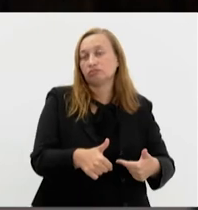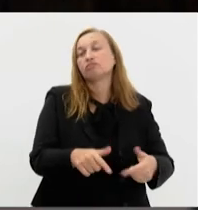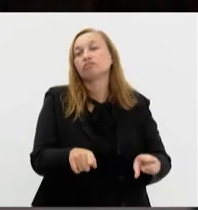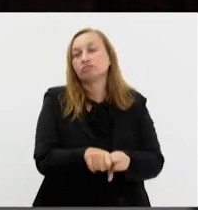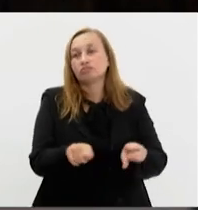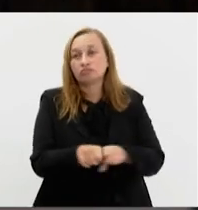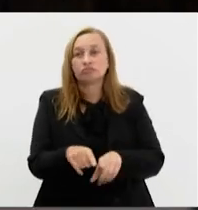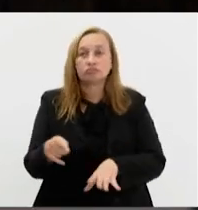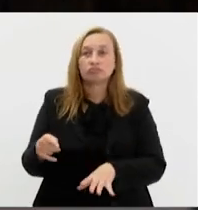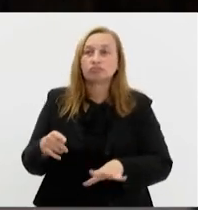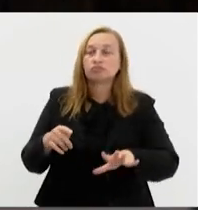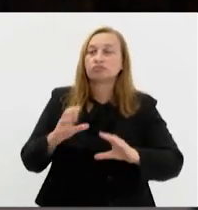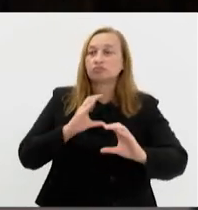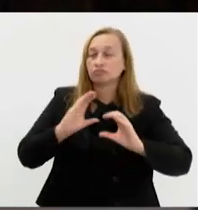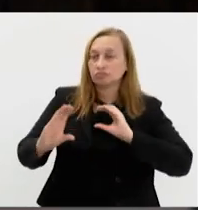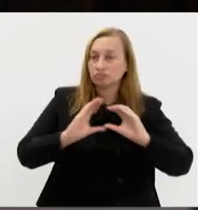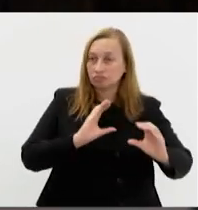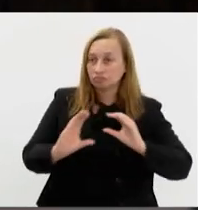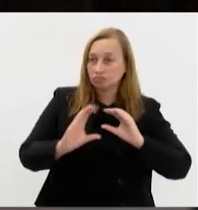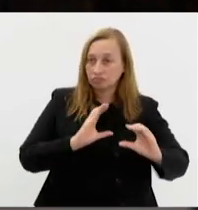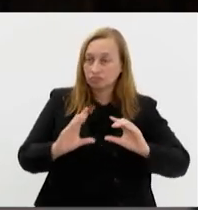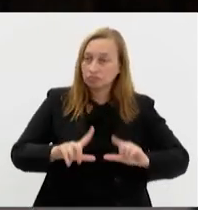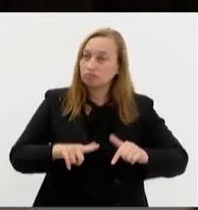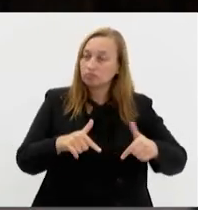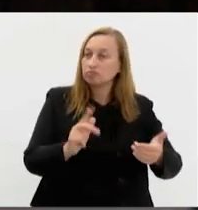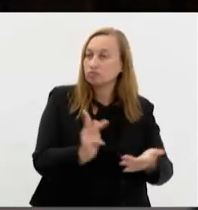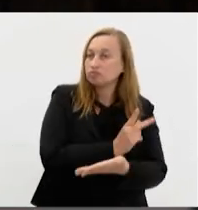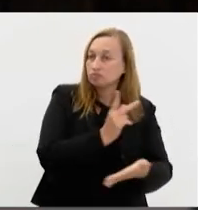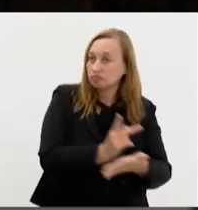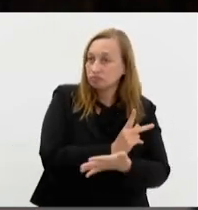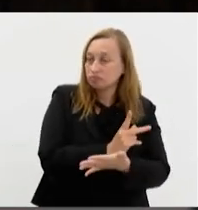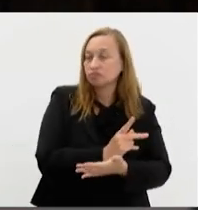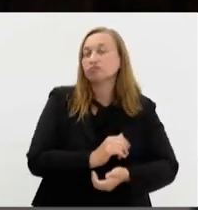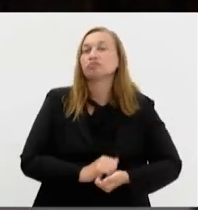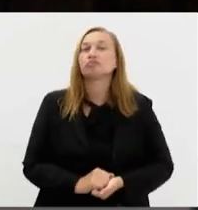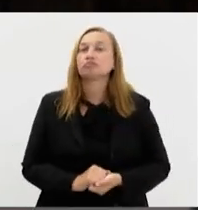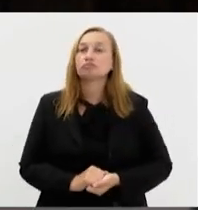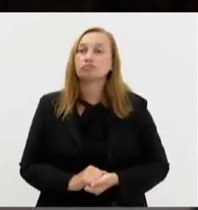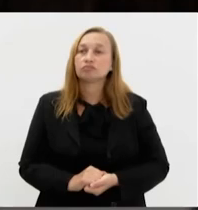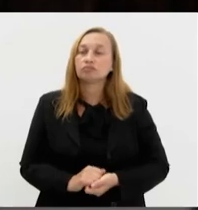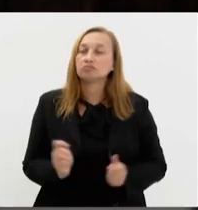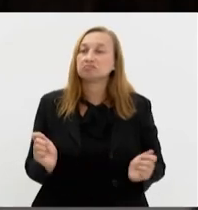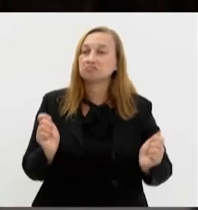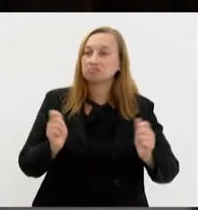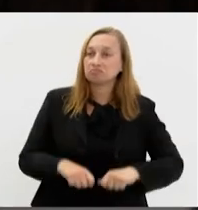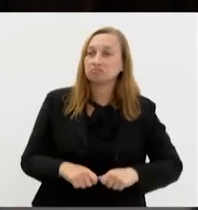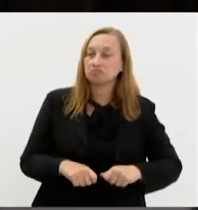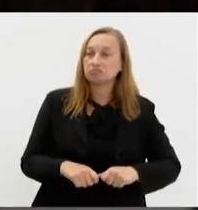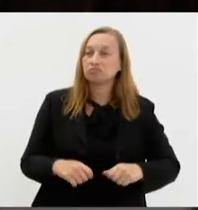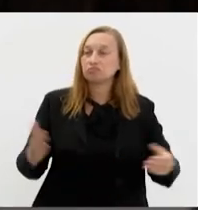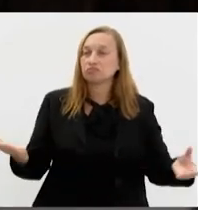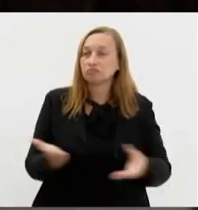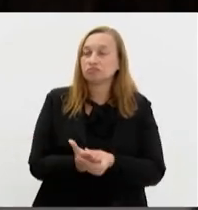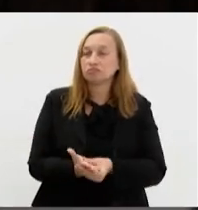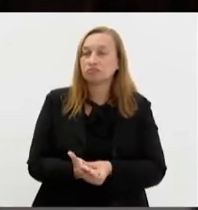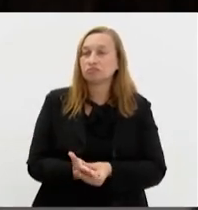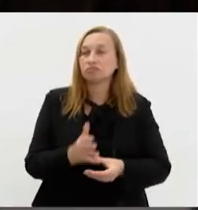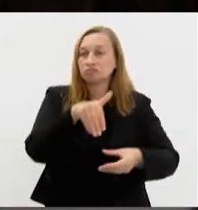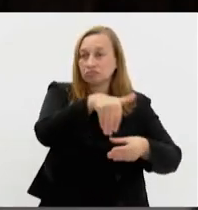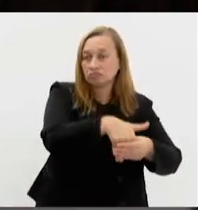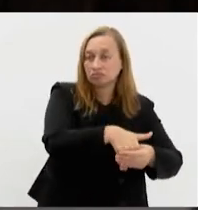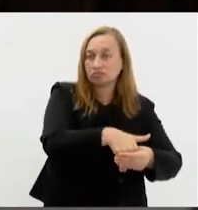e por isso mesmo passível de ser enfrentada pelo amplo leque de possibilidades processuais no âmbito